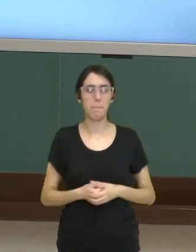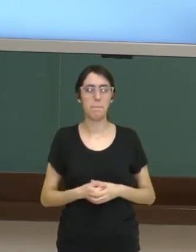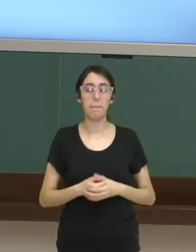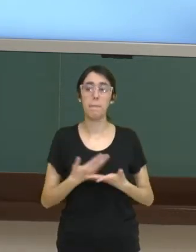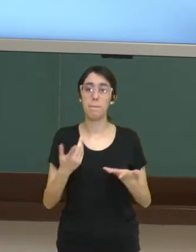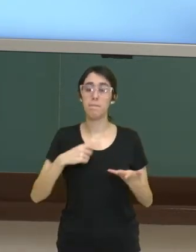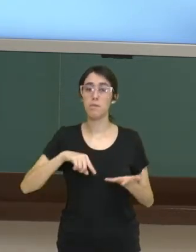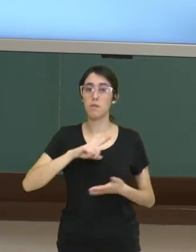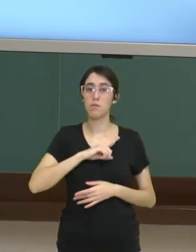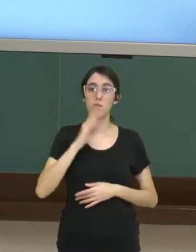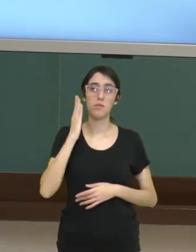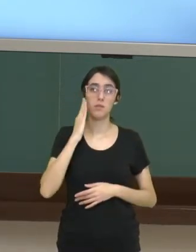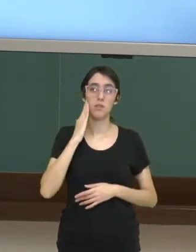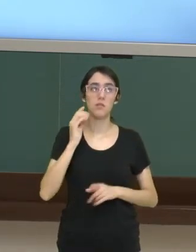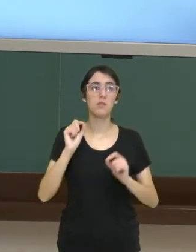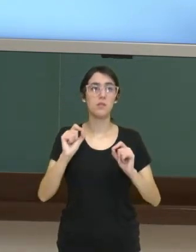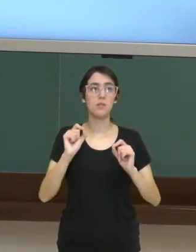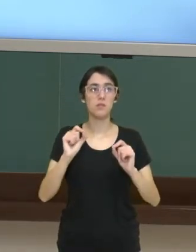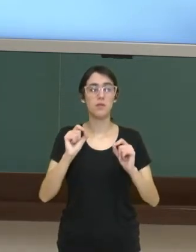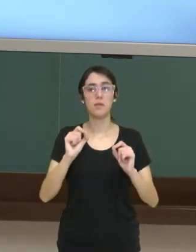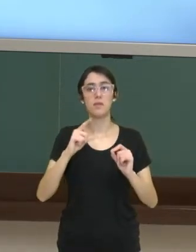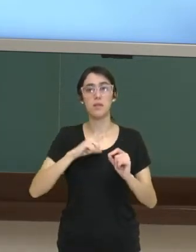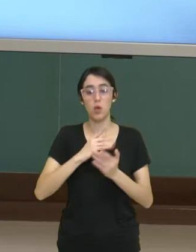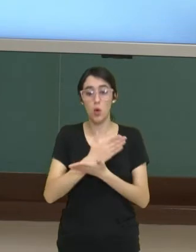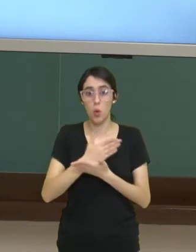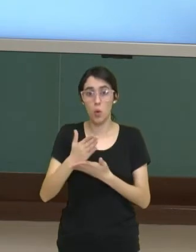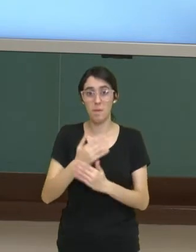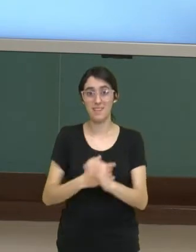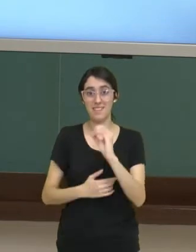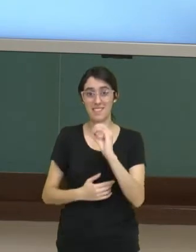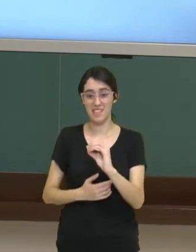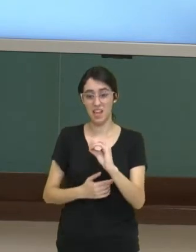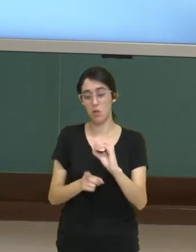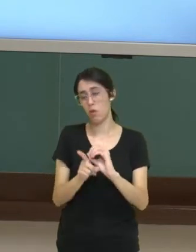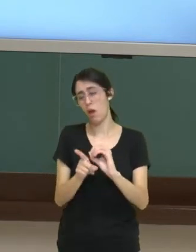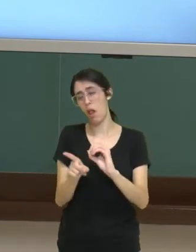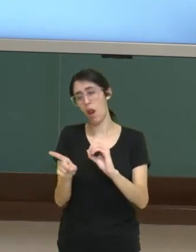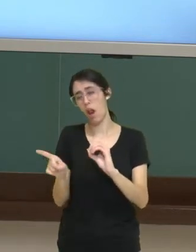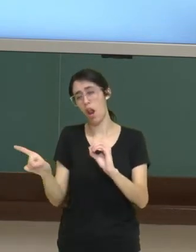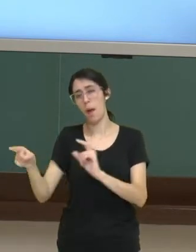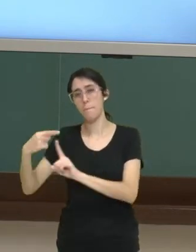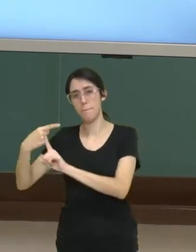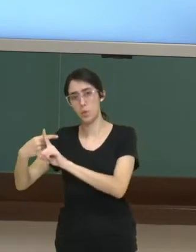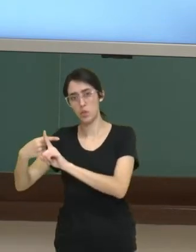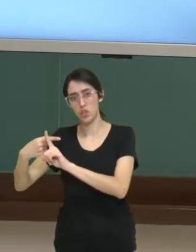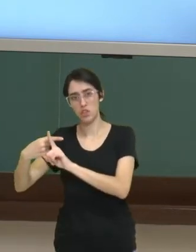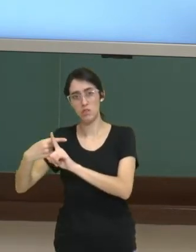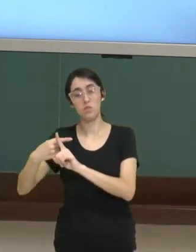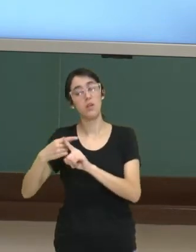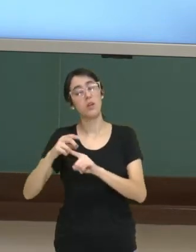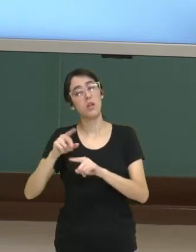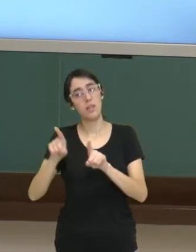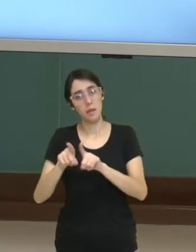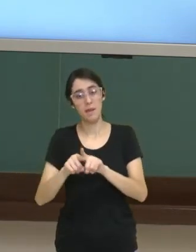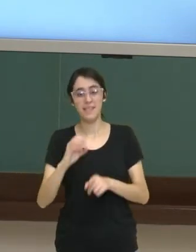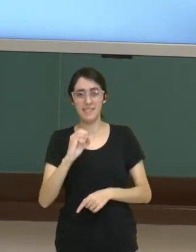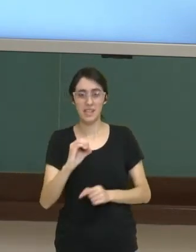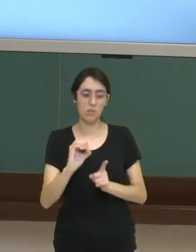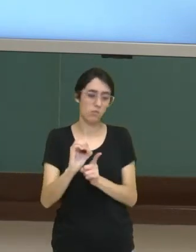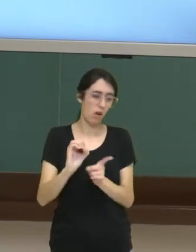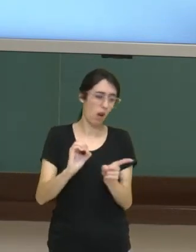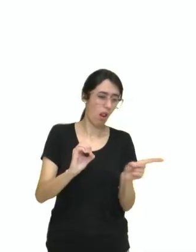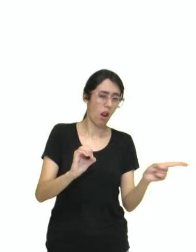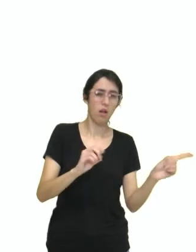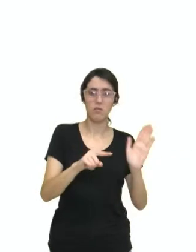já sabe que o eixo das abscissas vai começar em 0 e vai para o infinito positivo, e aqui de 0 para o infinito negativo,